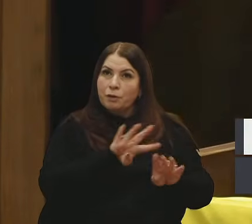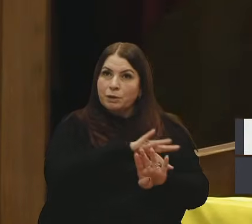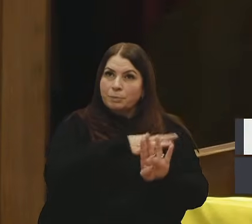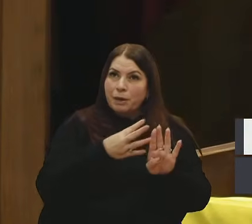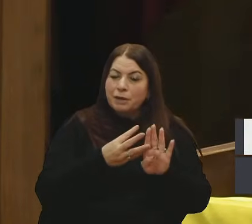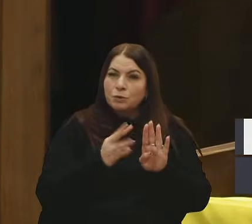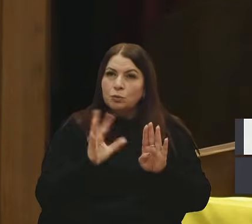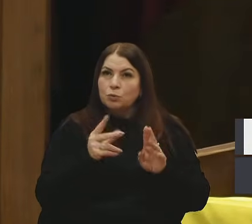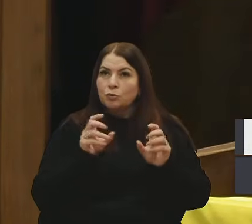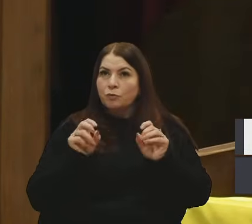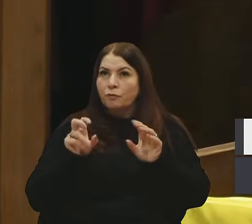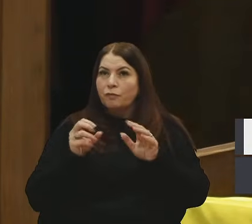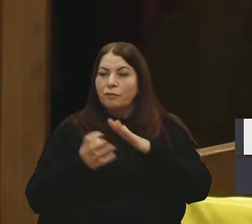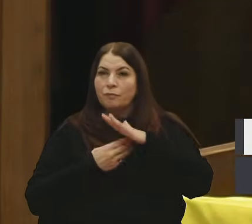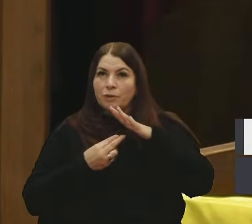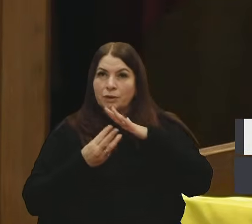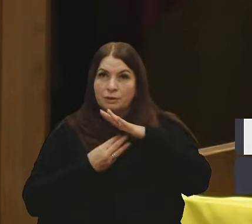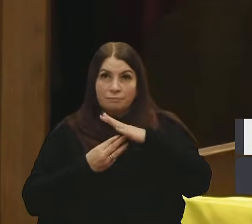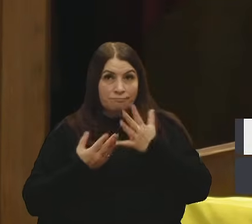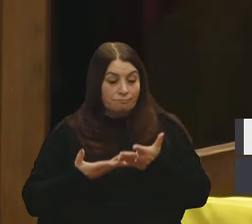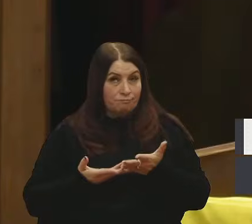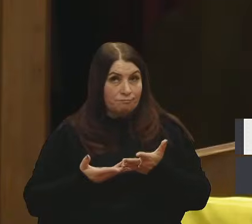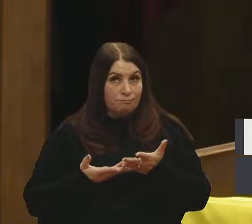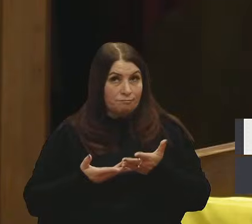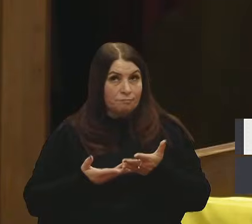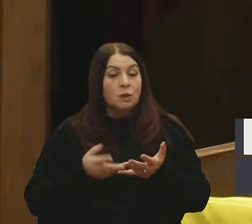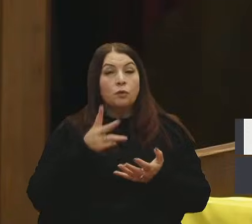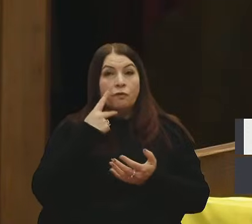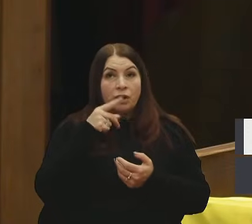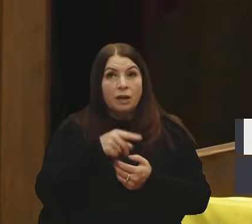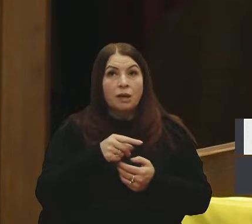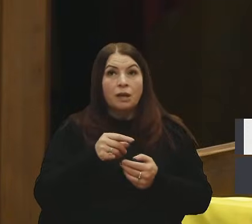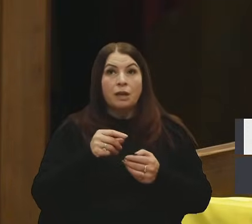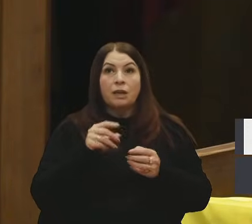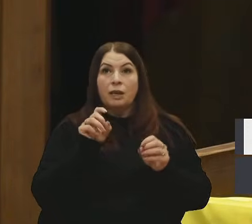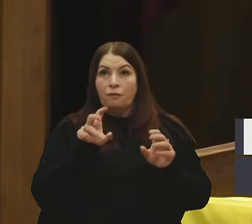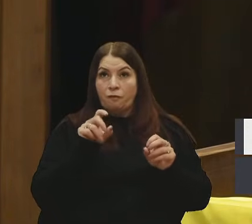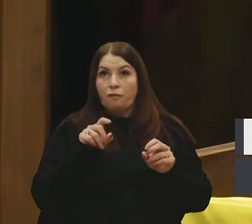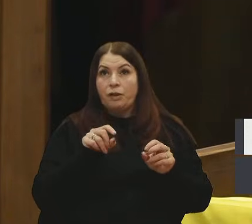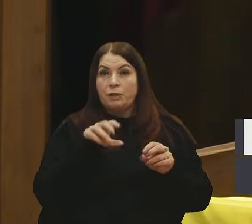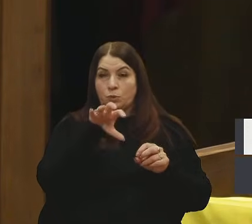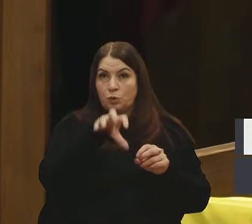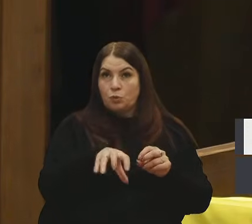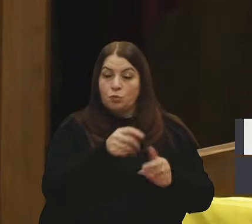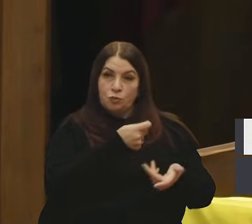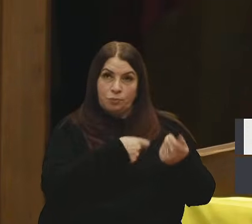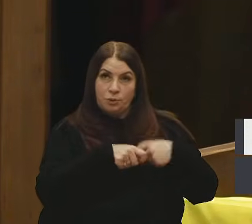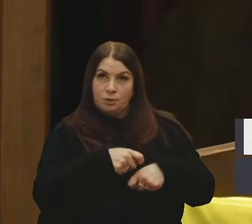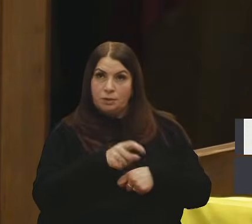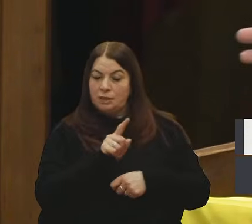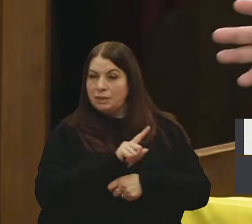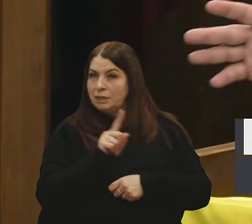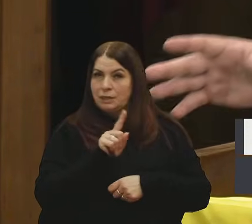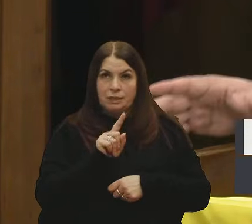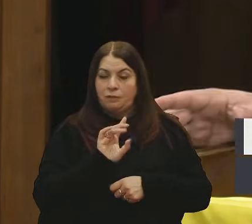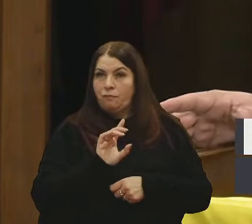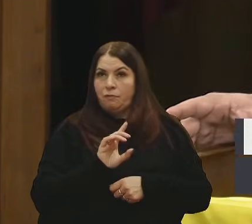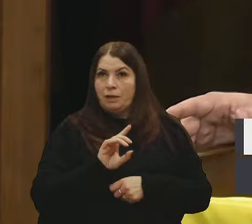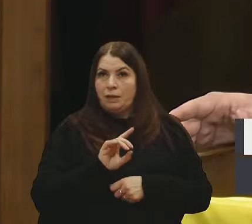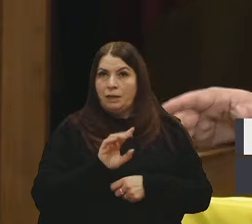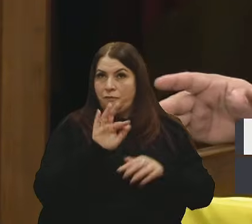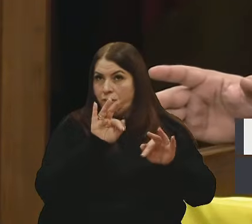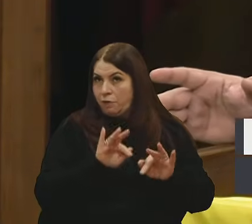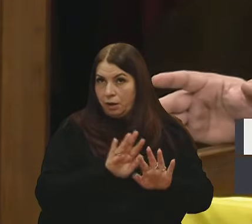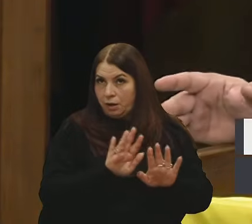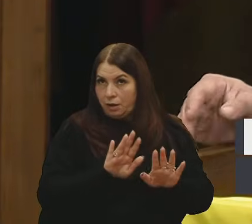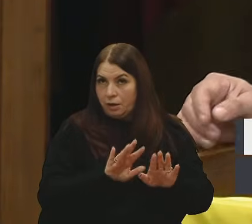tudo privatizado, vereadora Andressa. Então, dizer que a privatização do setor administrativo não vai